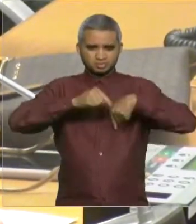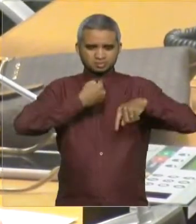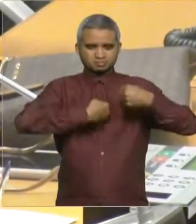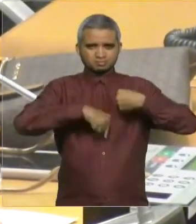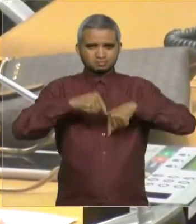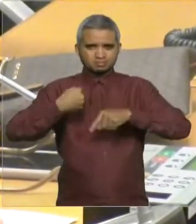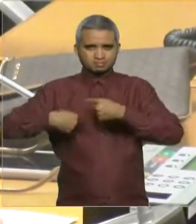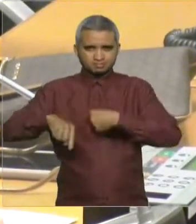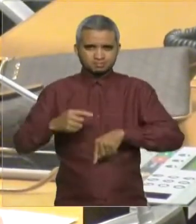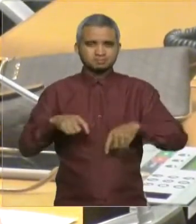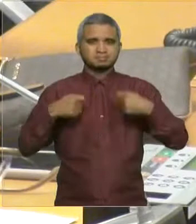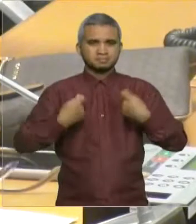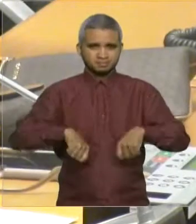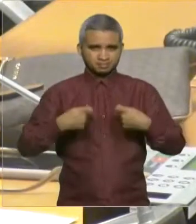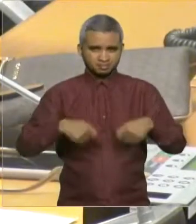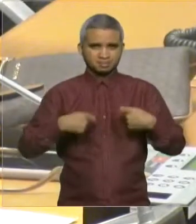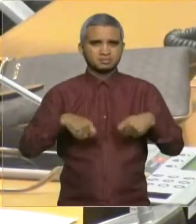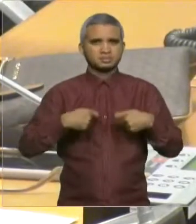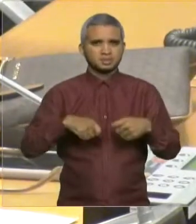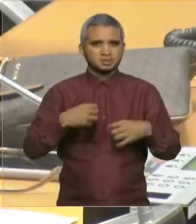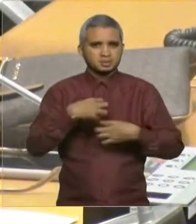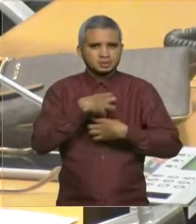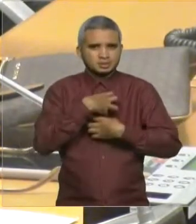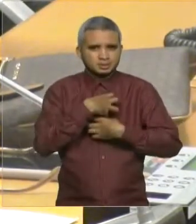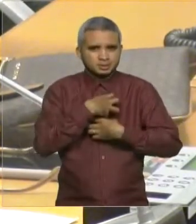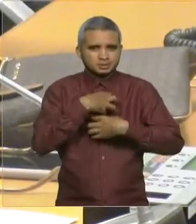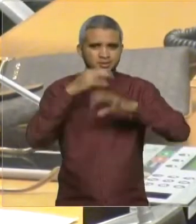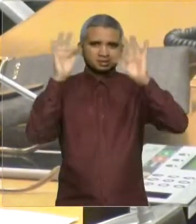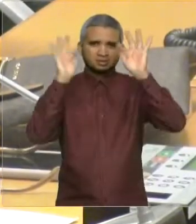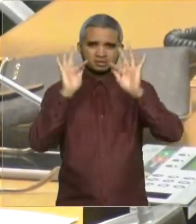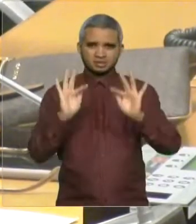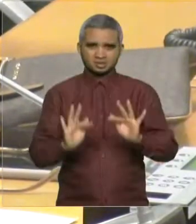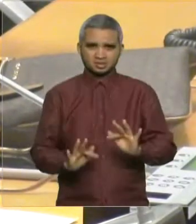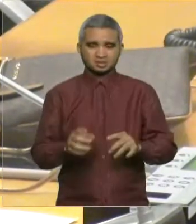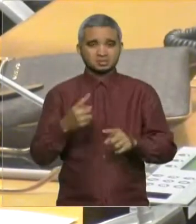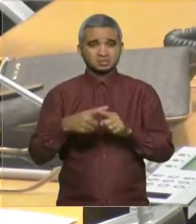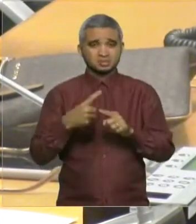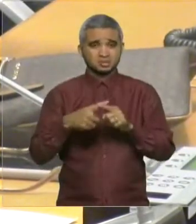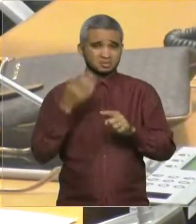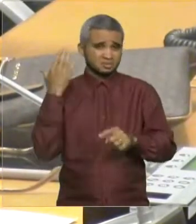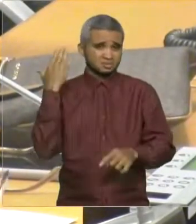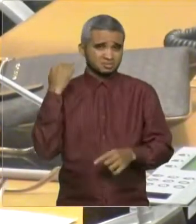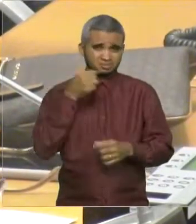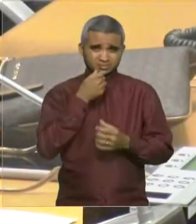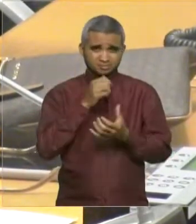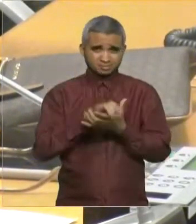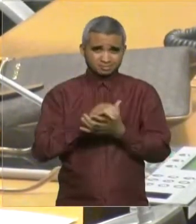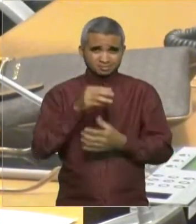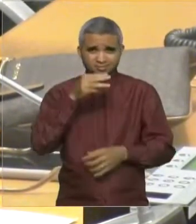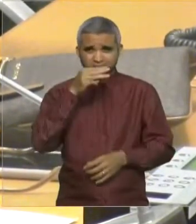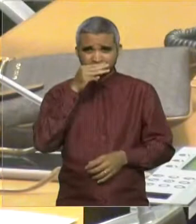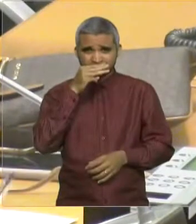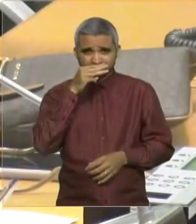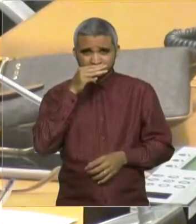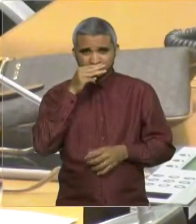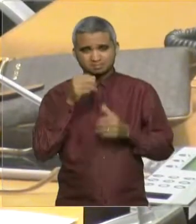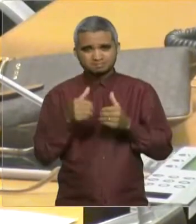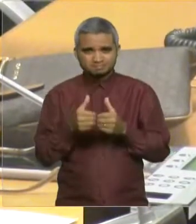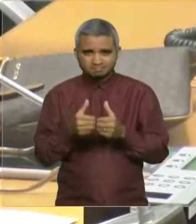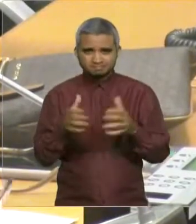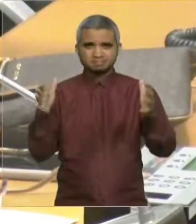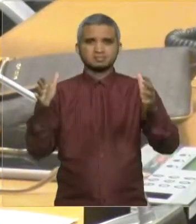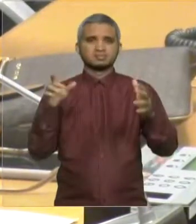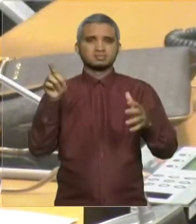porque Humberto, com toda aquela sua visão do futuro, inaugurou uma hemodiálise